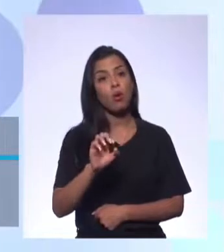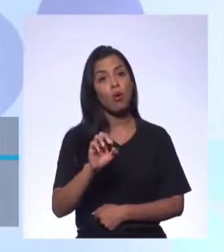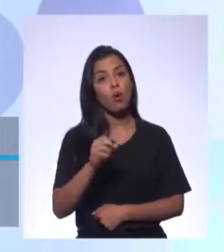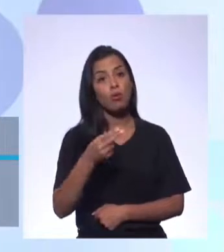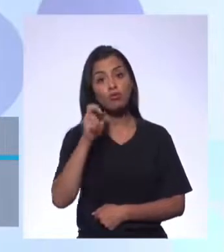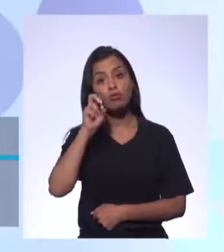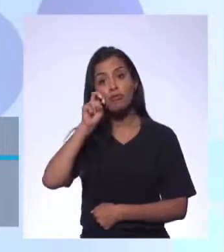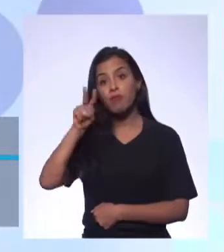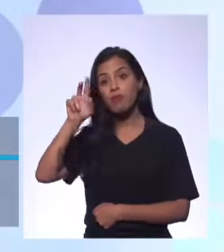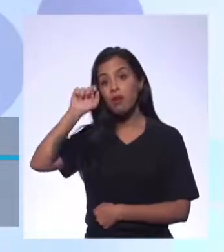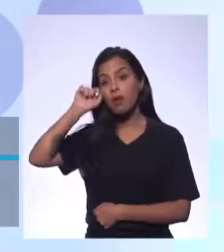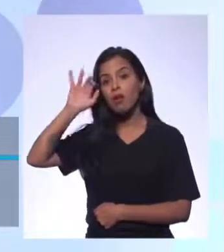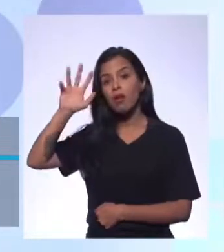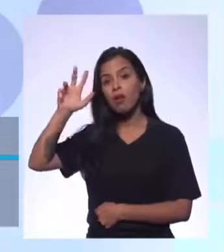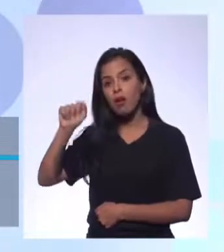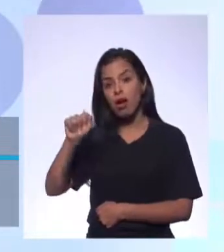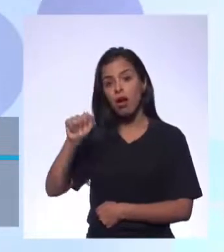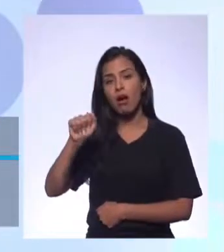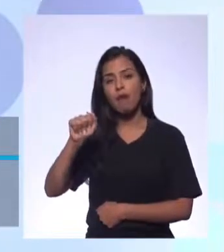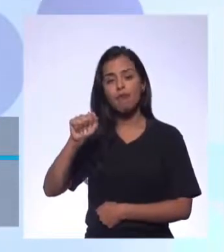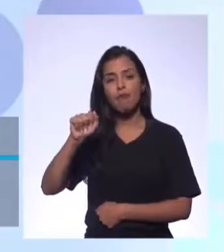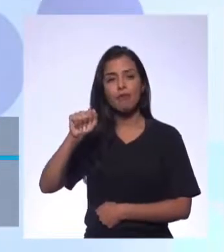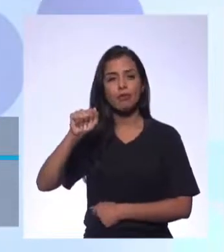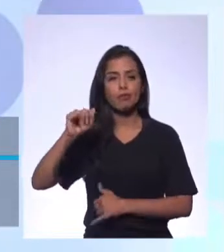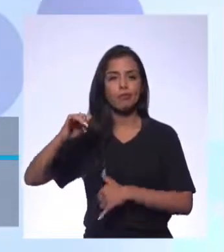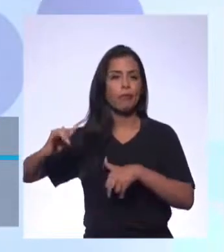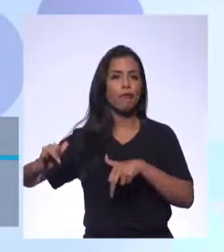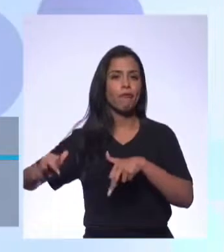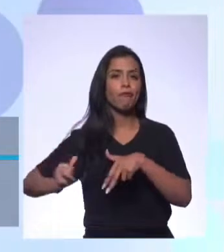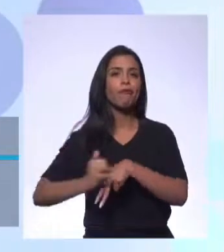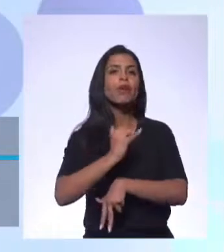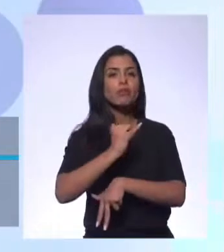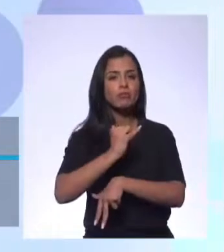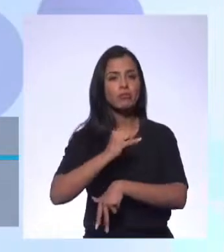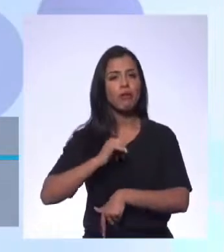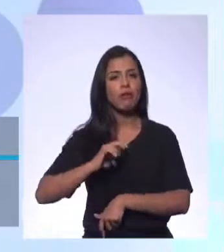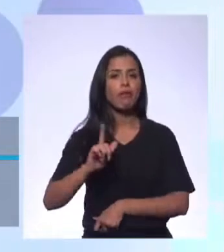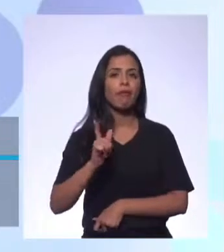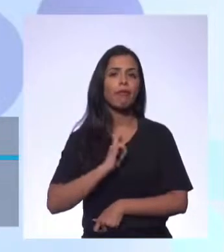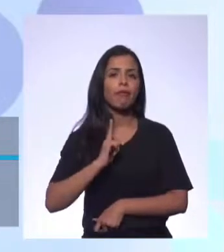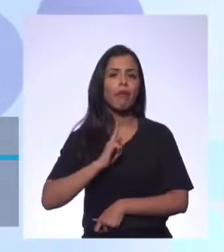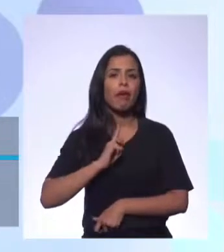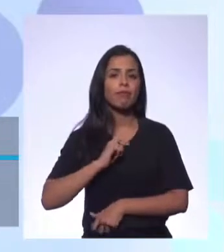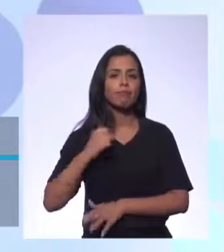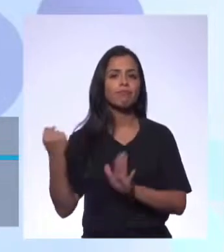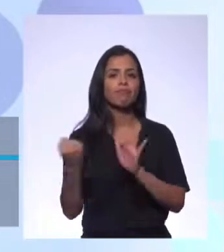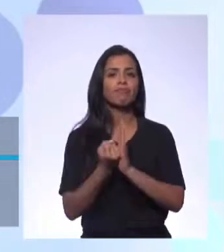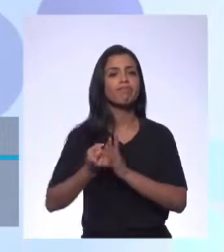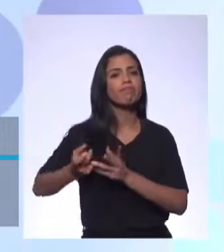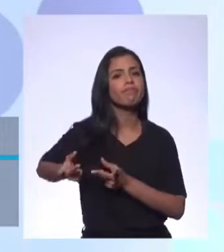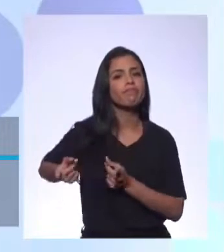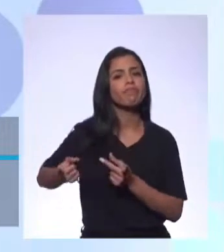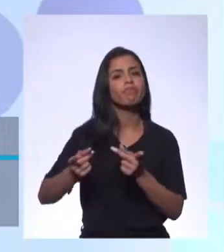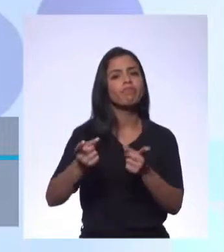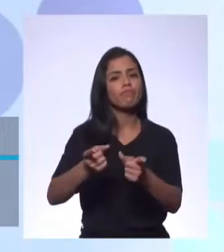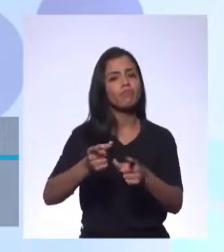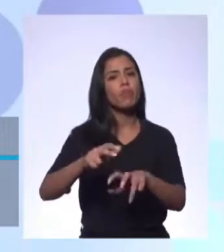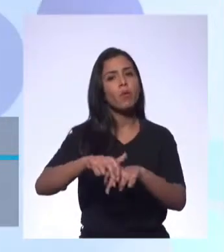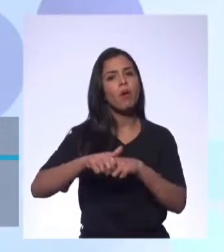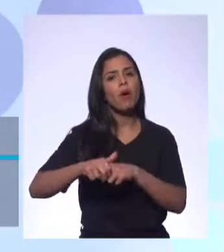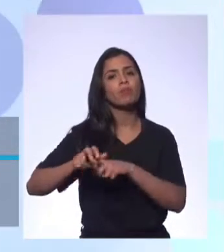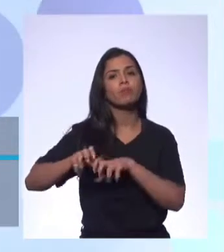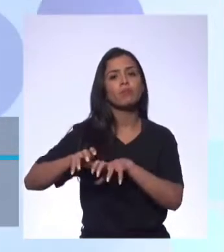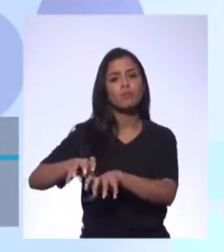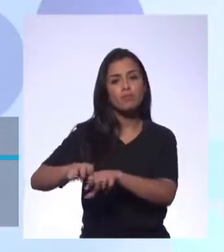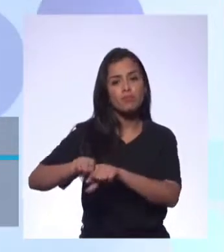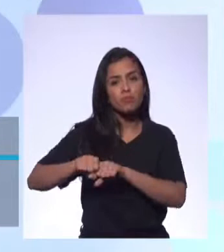enxerga a África como vítimas e que herdaram, né, esse triste legado deixado pela colonização, que foi